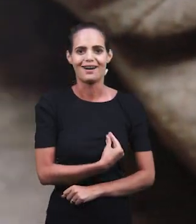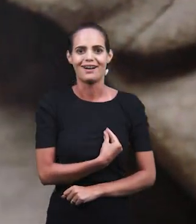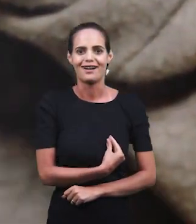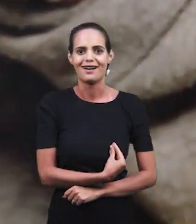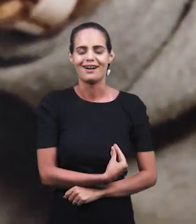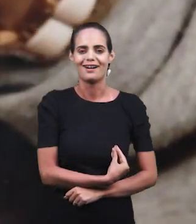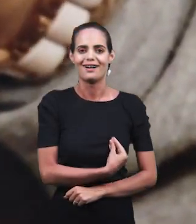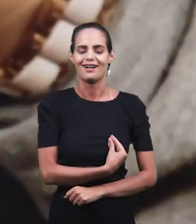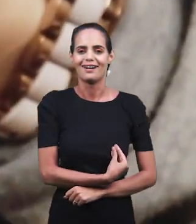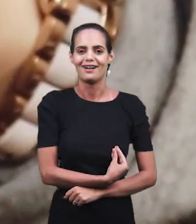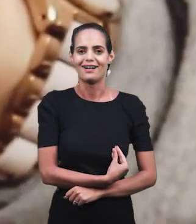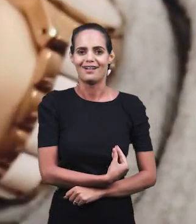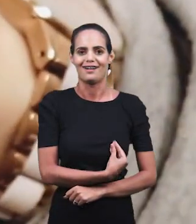Como é bom servir ao meu